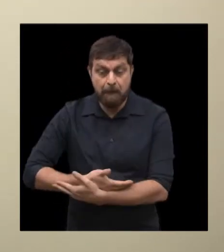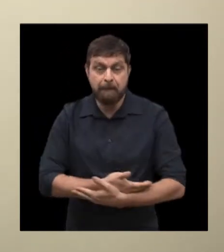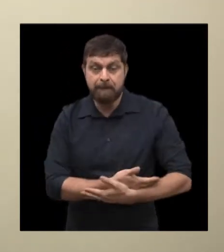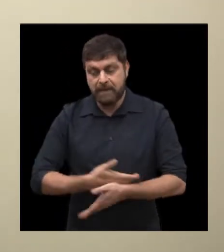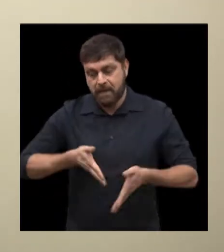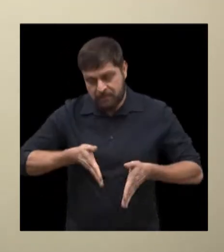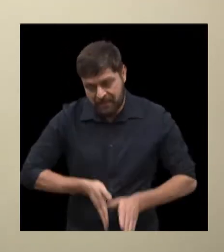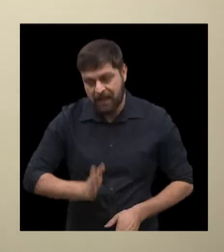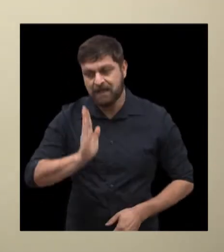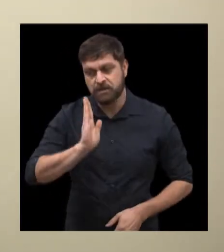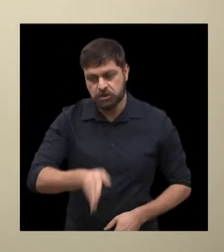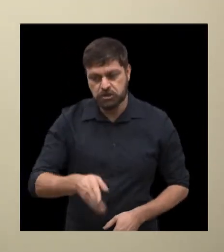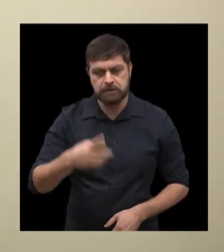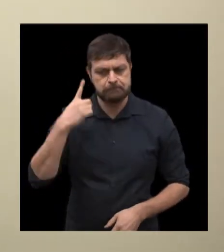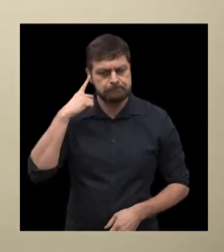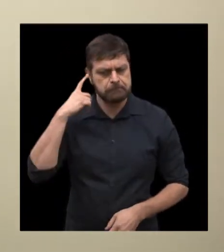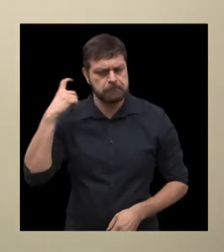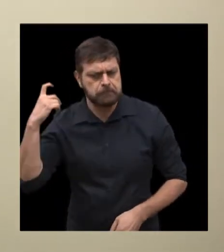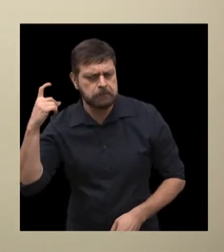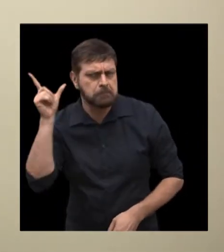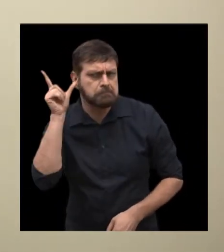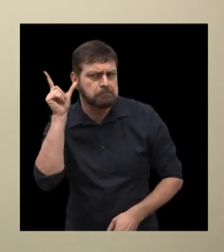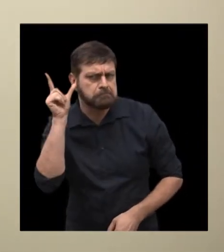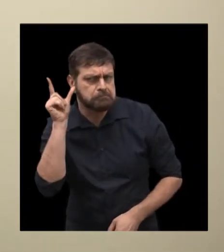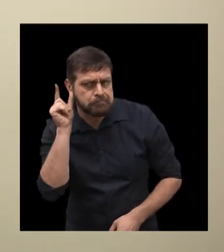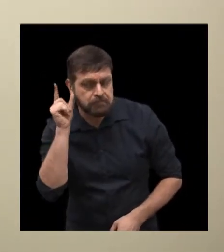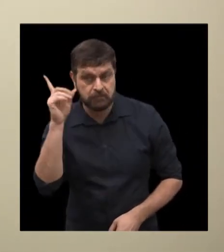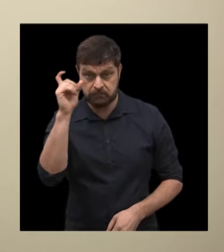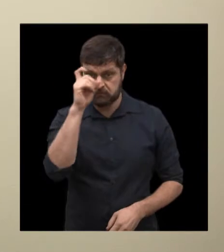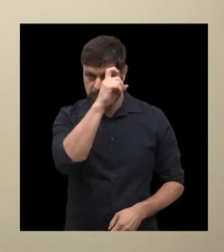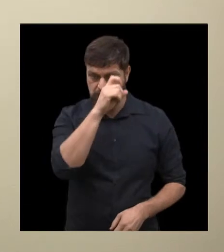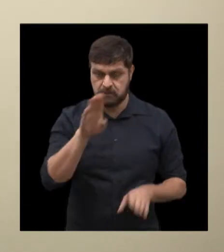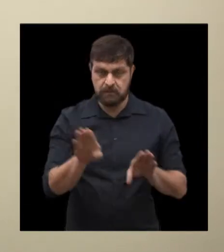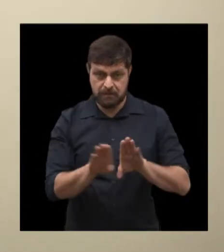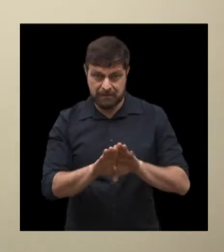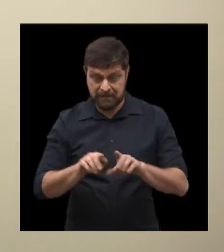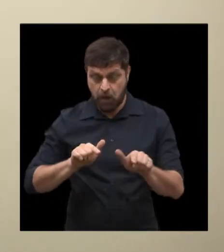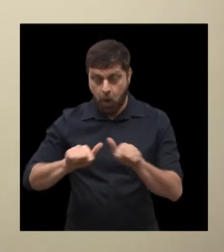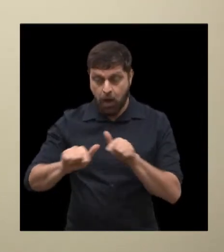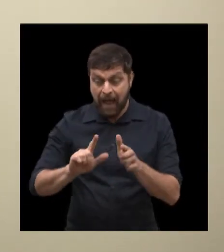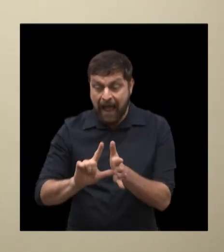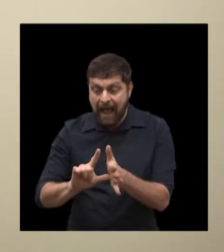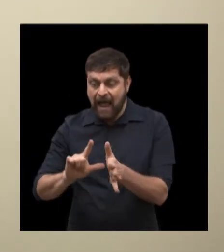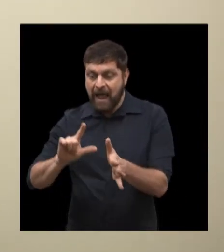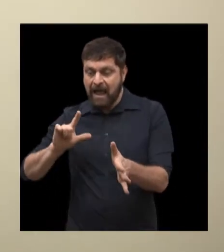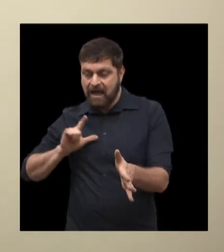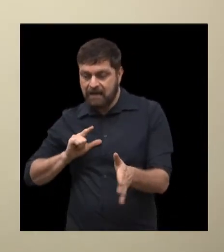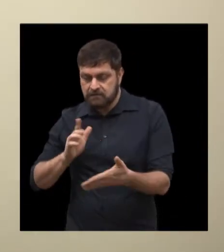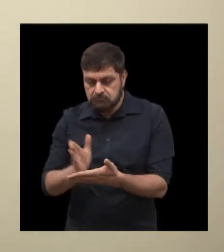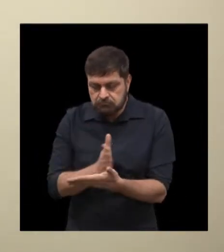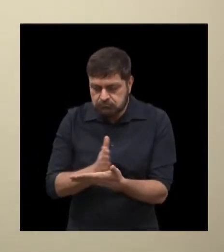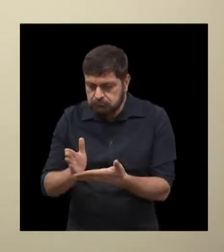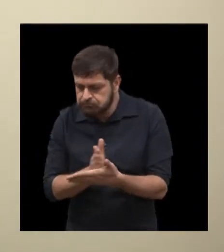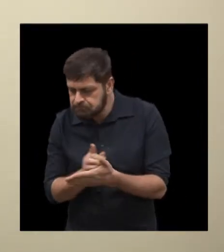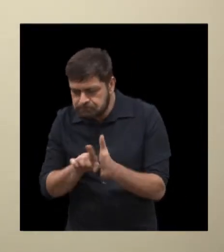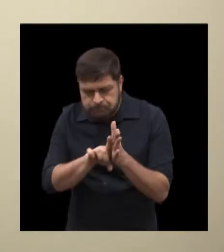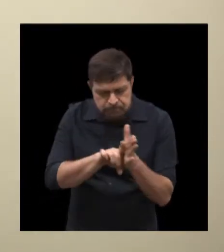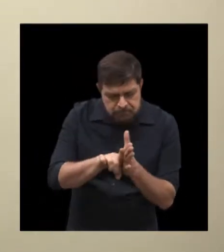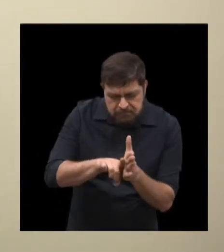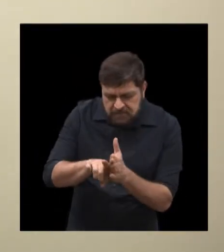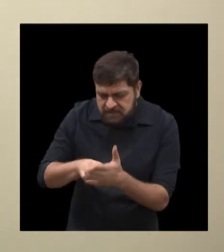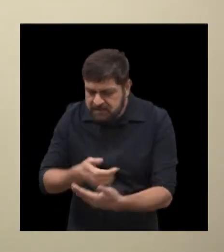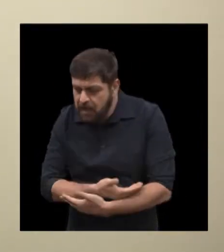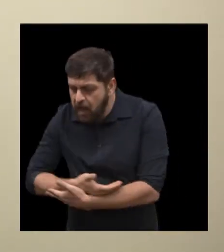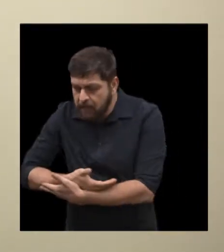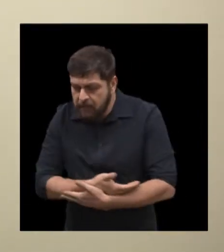alguma dificuldade auditiva e todo o trabalho de prevenção auditiva, de triagem auditiva neonatal